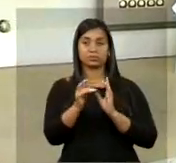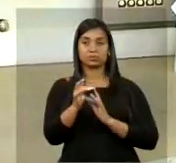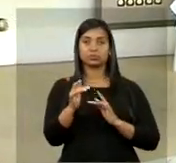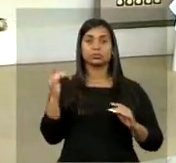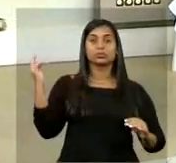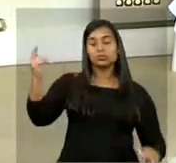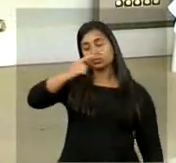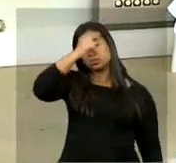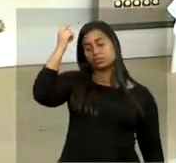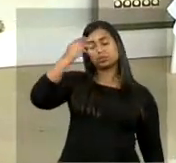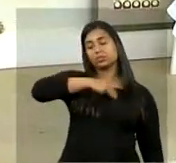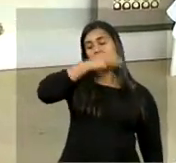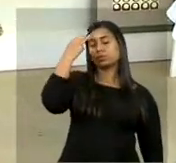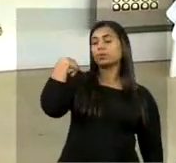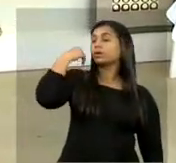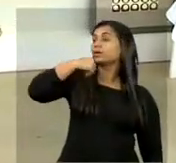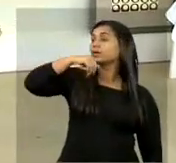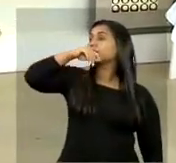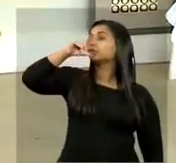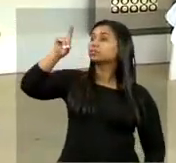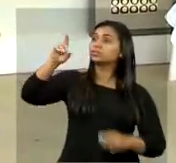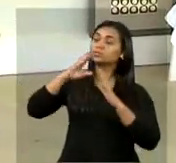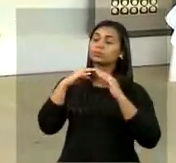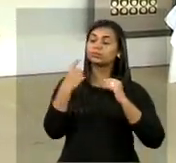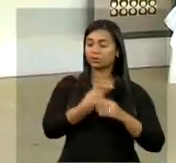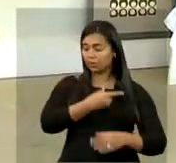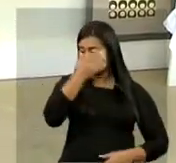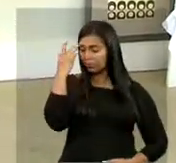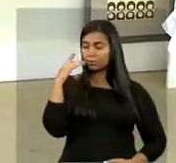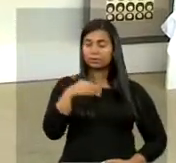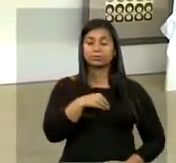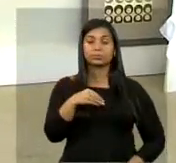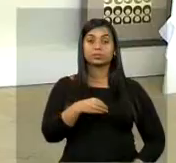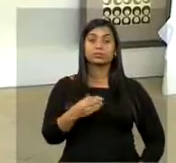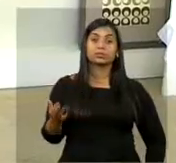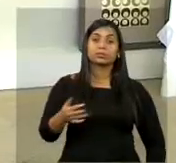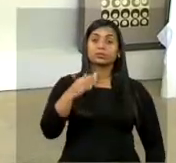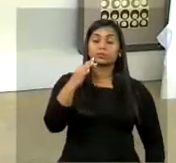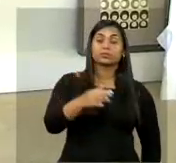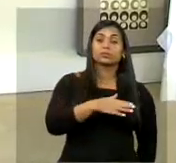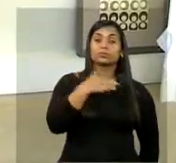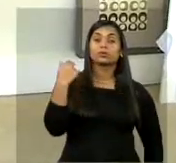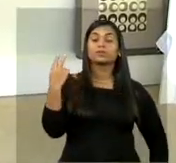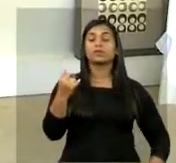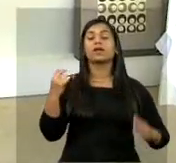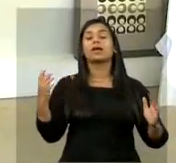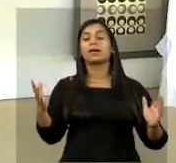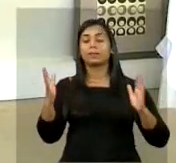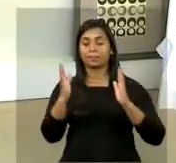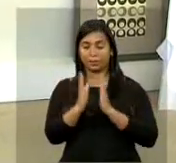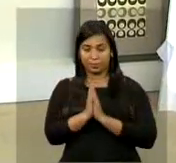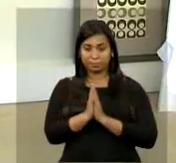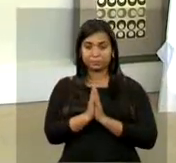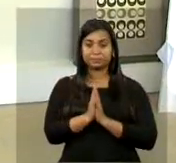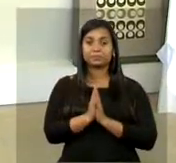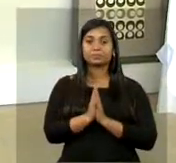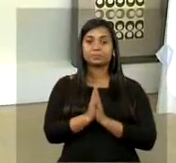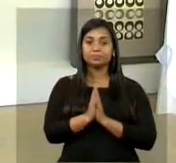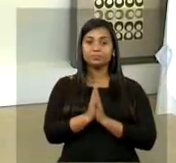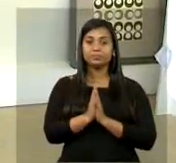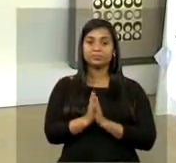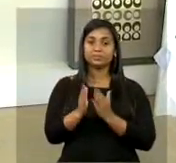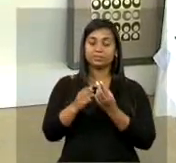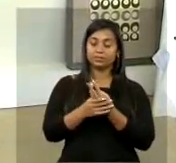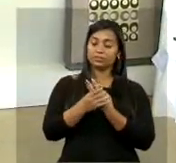vosso ventre, Jesus. Santa Maria, Mãe de Deus, rogai por nós, pecadores, agora e na hora de nossa morte.